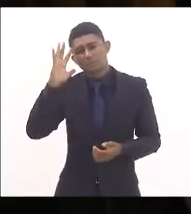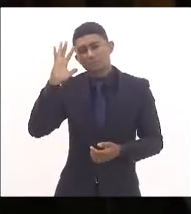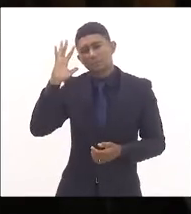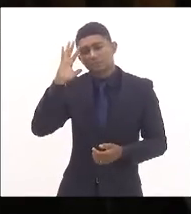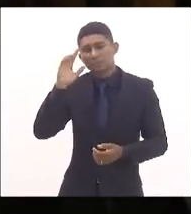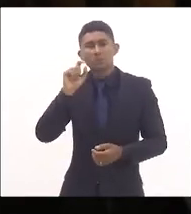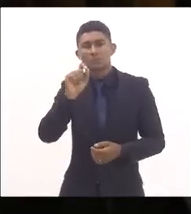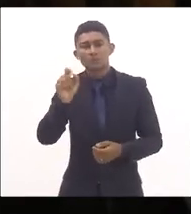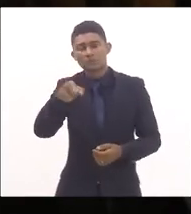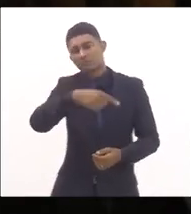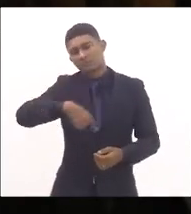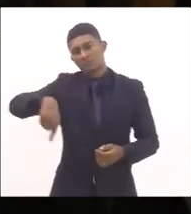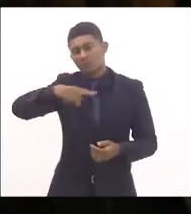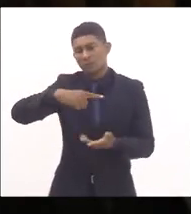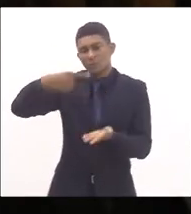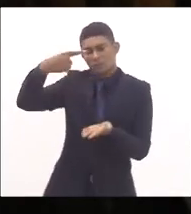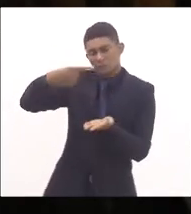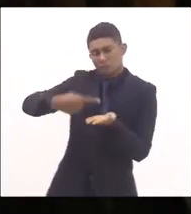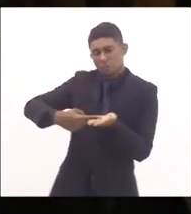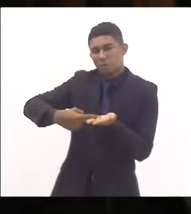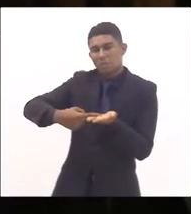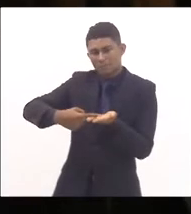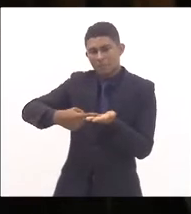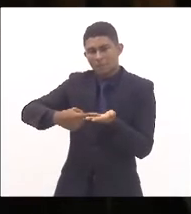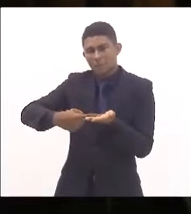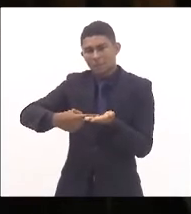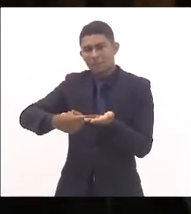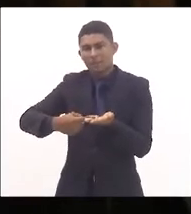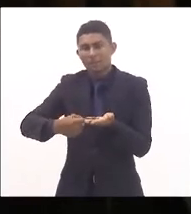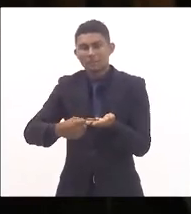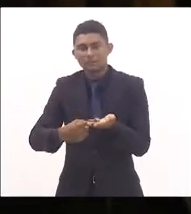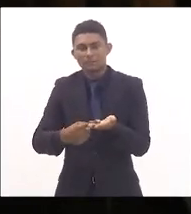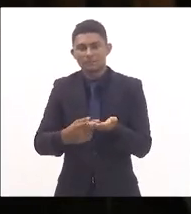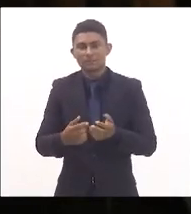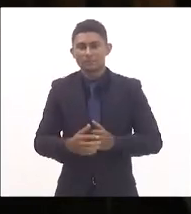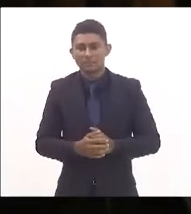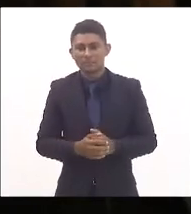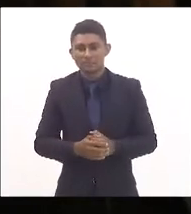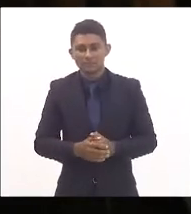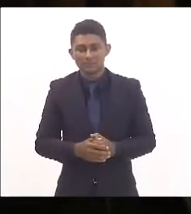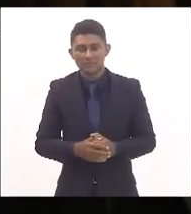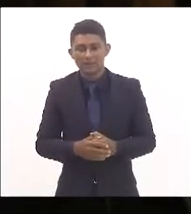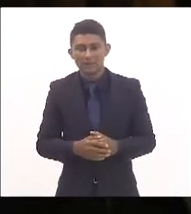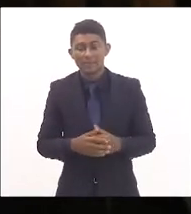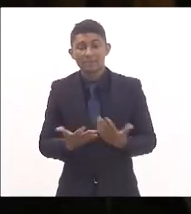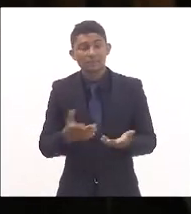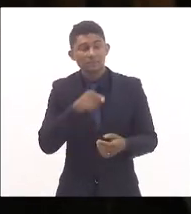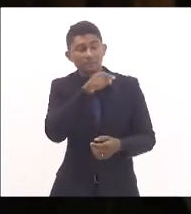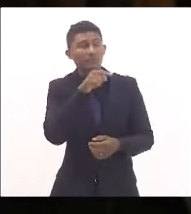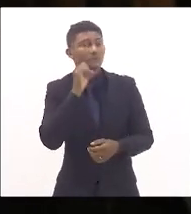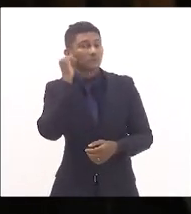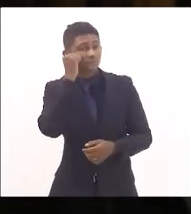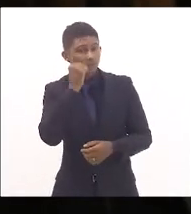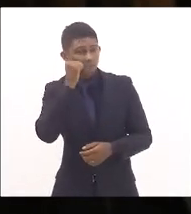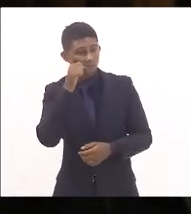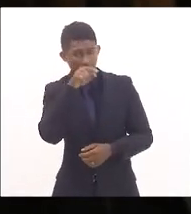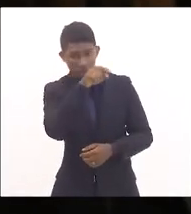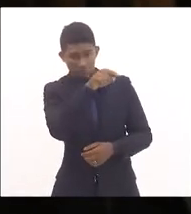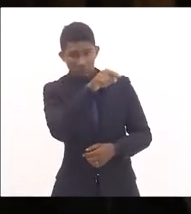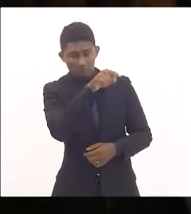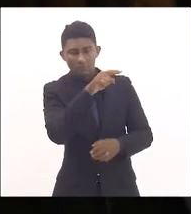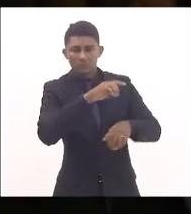federativo? Será que, de fato, cabe ao Senado Federal, à luz